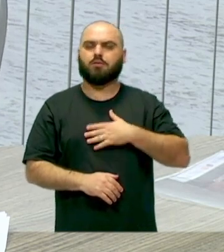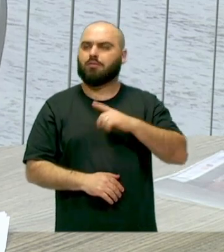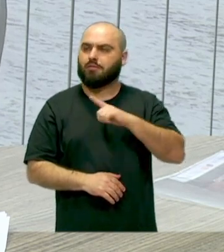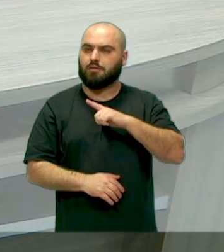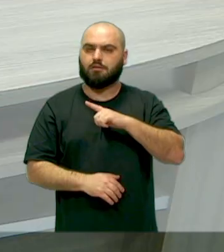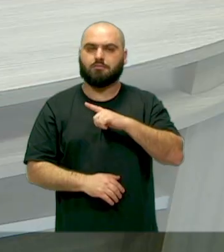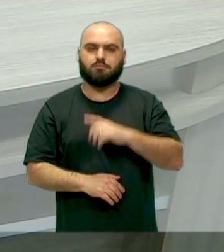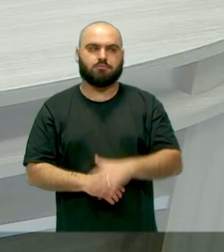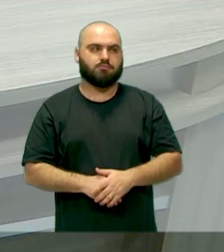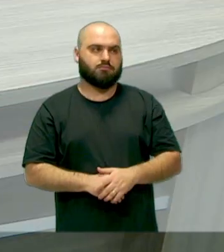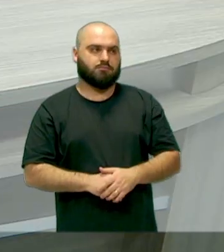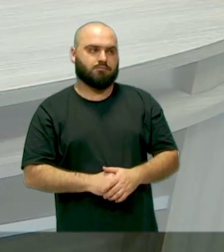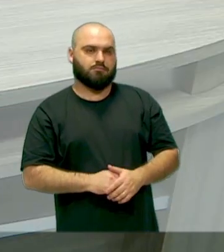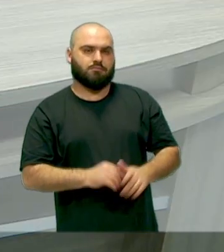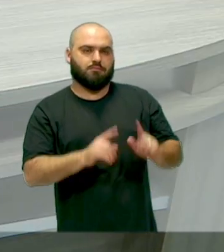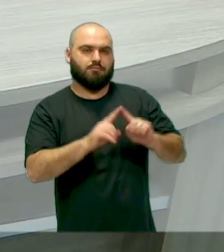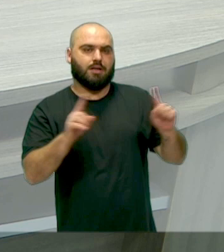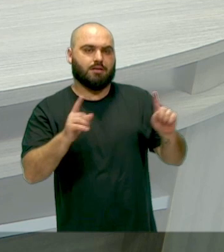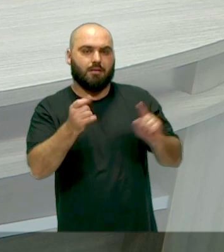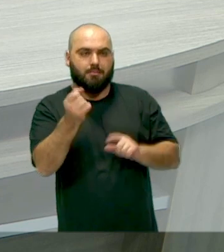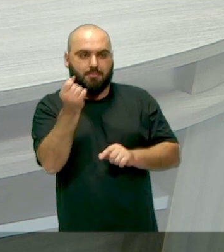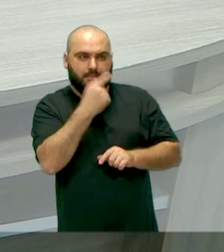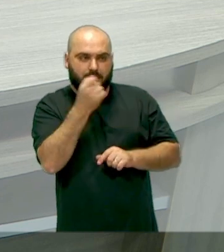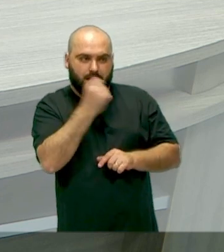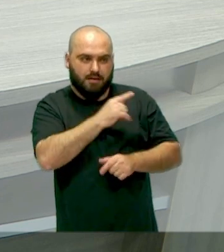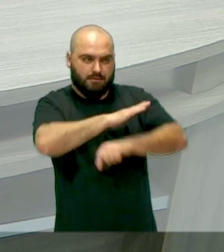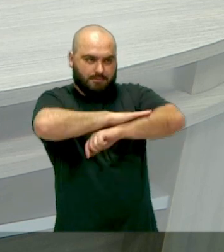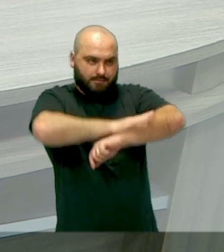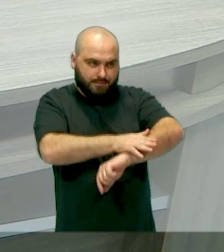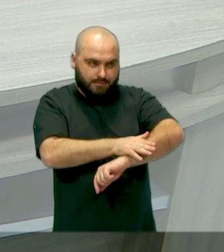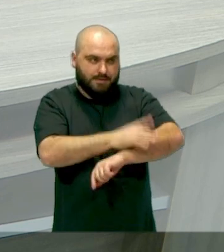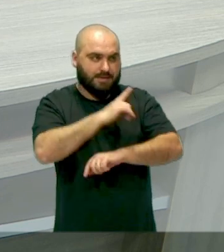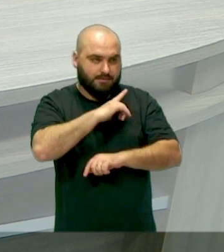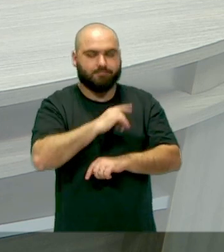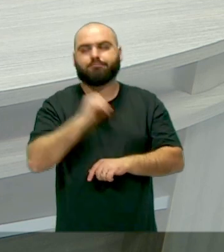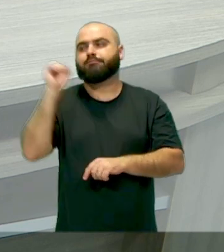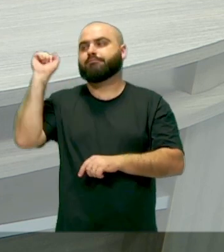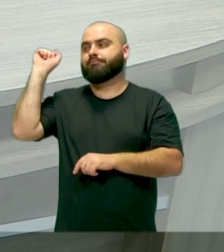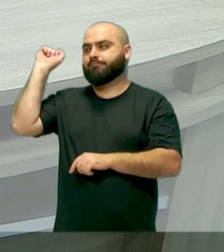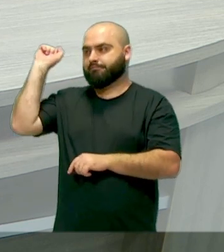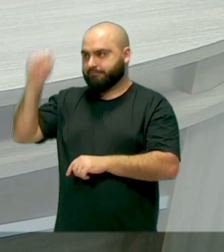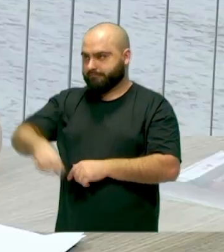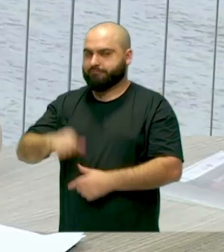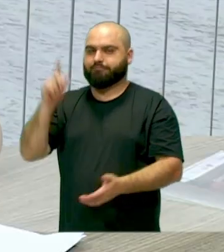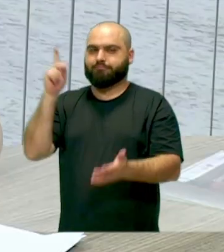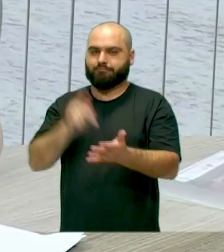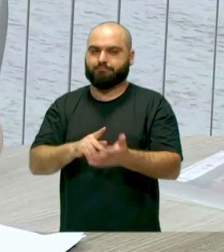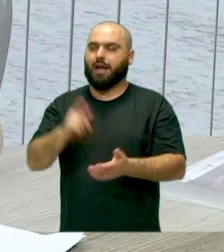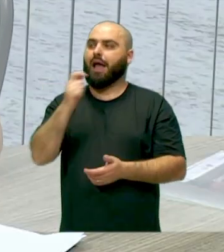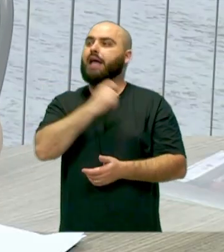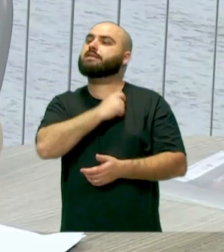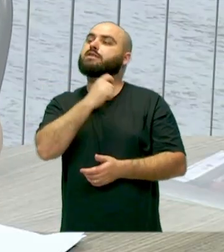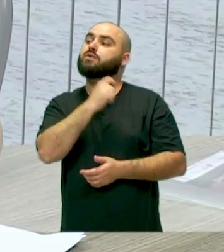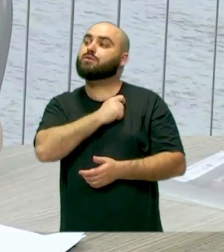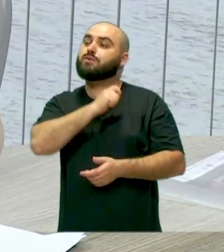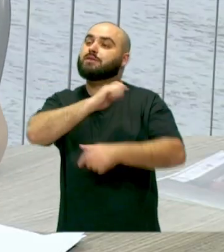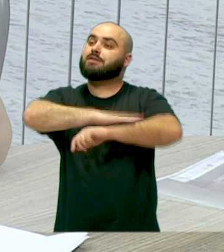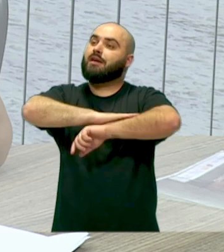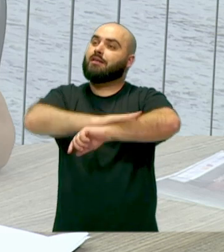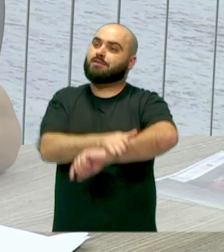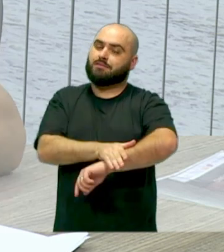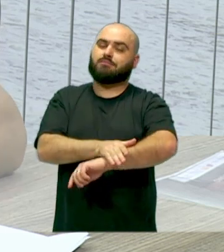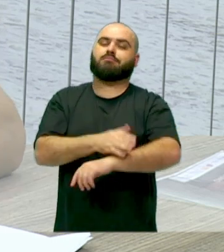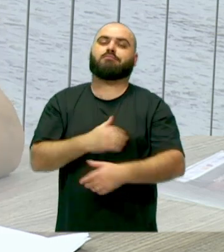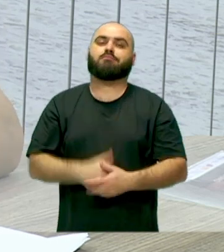Mas não se importa de fazer uma piada de cunho racista. Exatamente. Ter atitudes racistas,